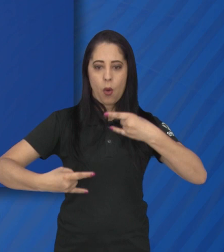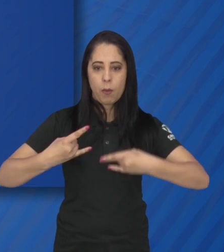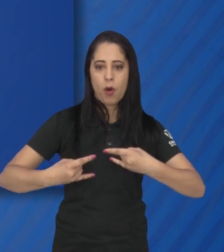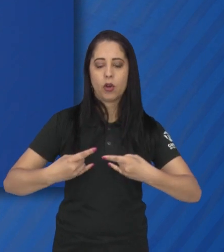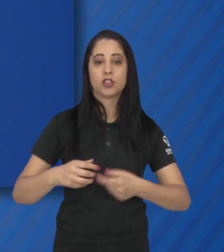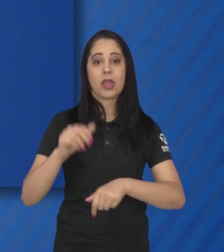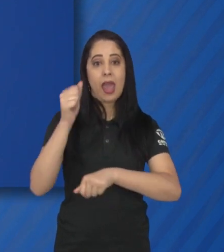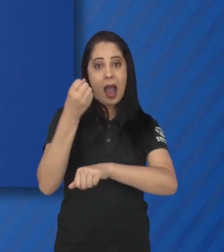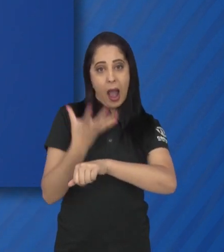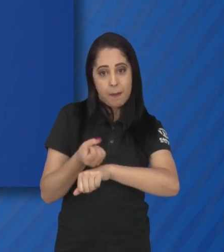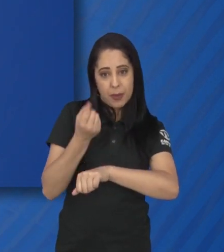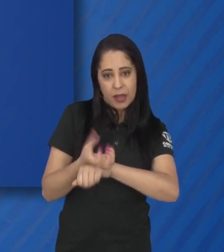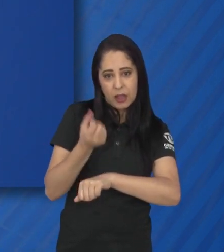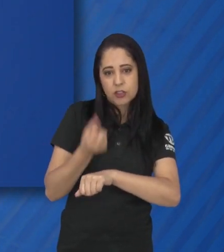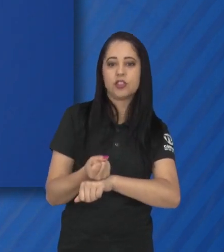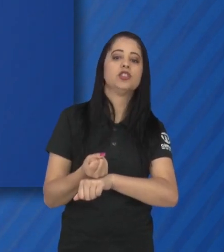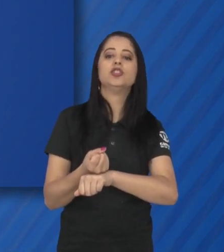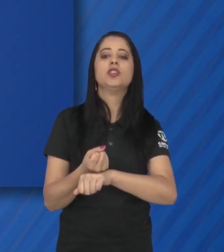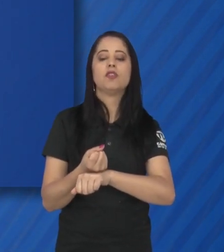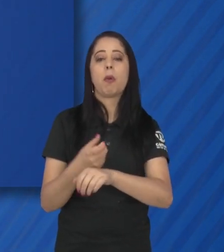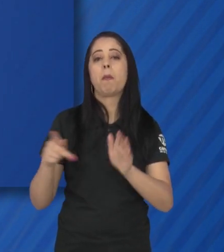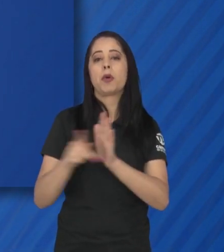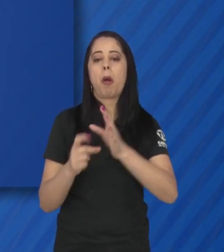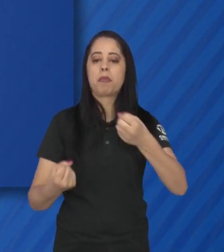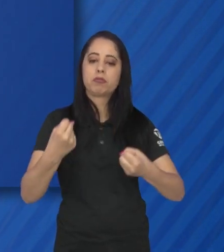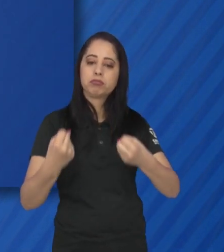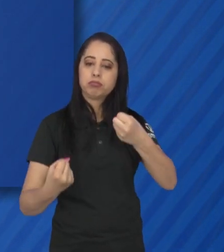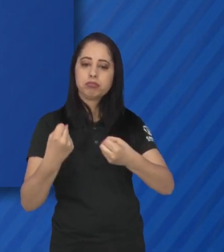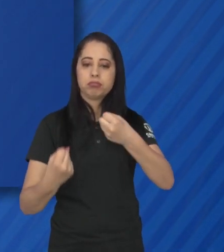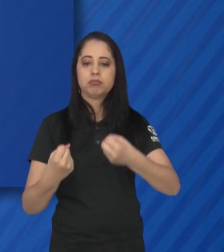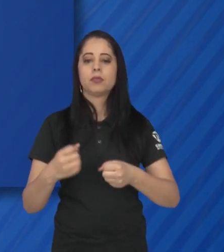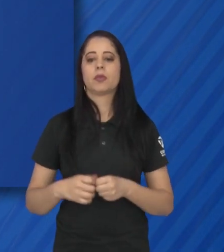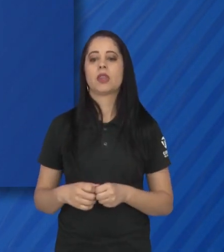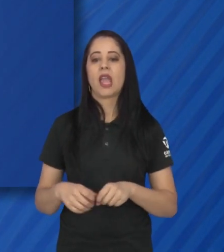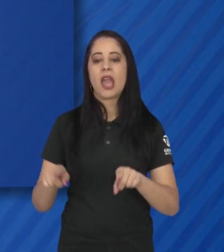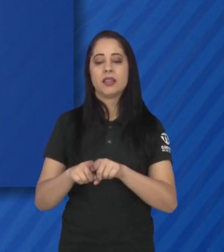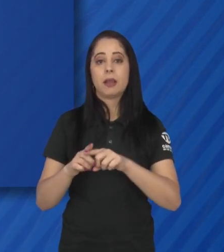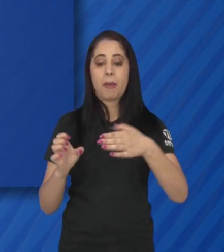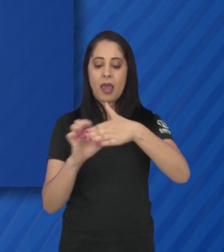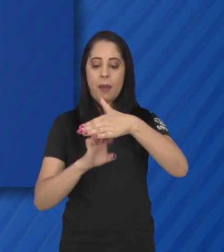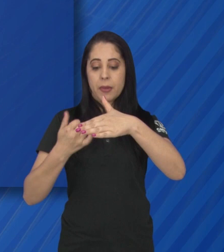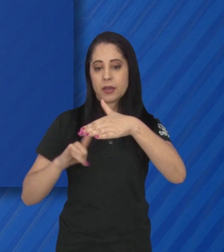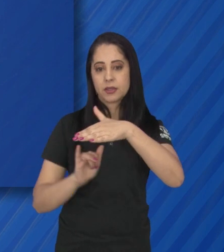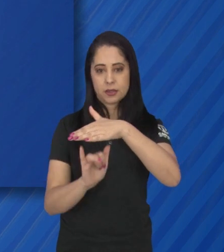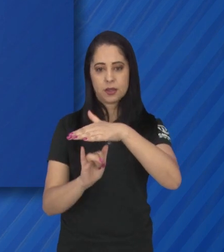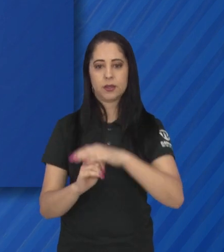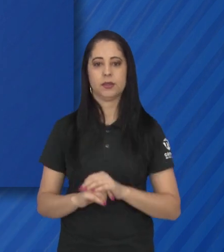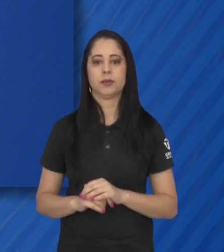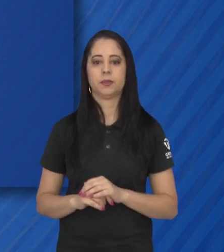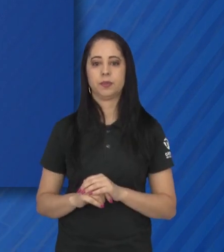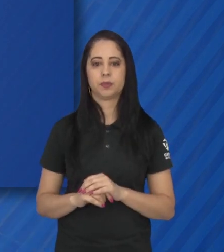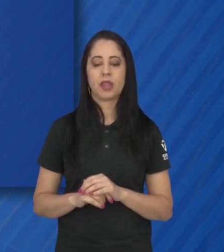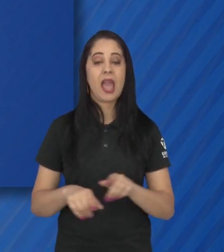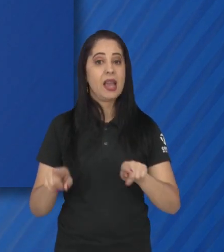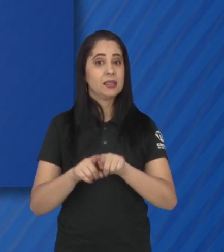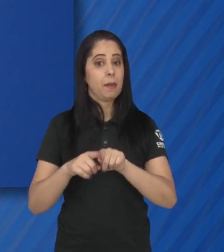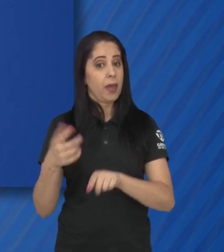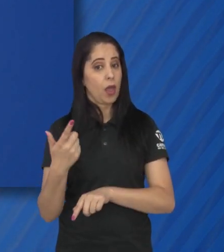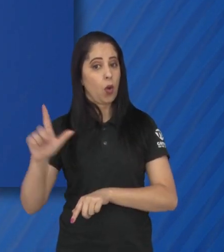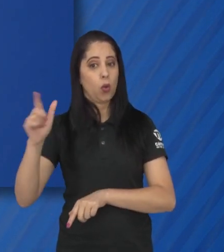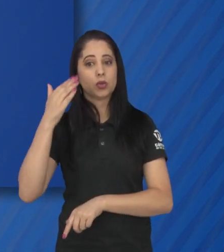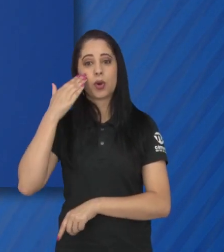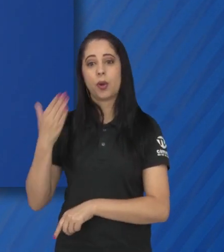robótica, aplicativos para transporte de passageiros e bens, além de serviços prestados por startups. Outro